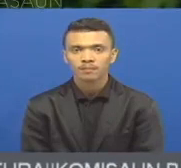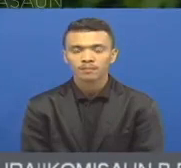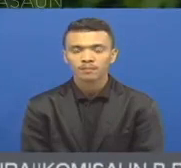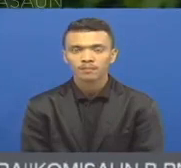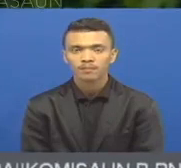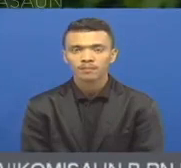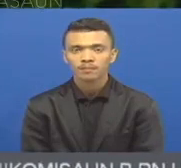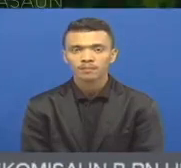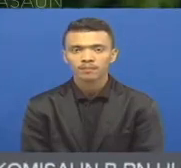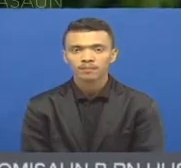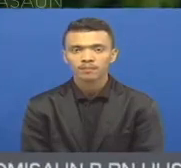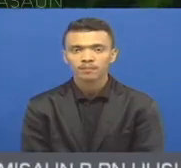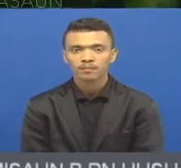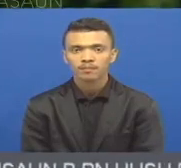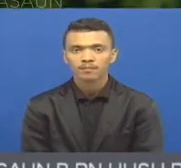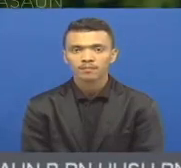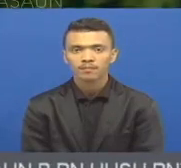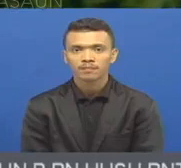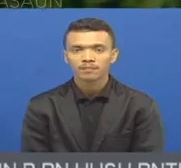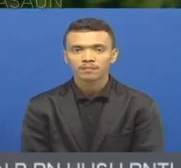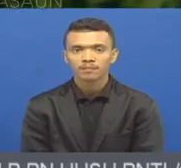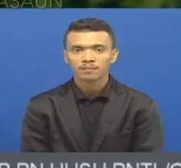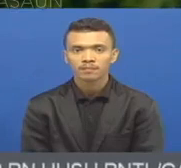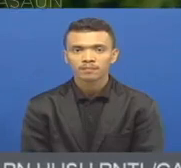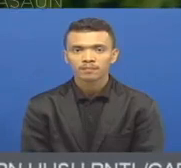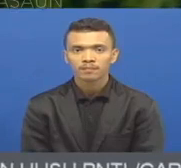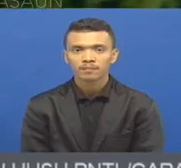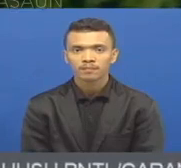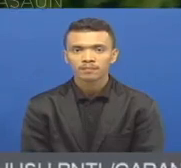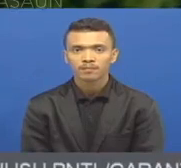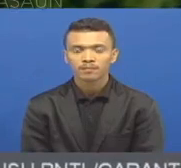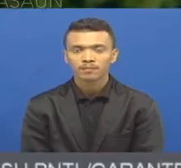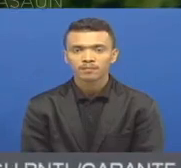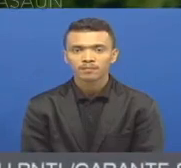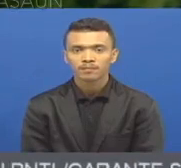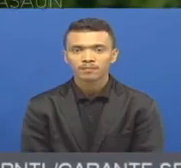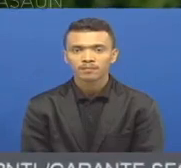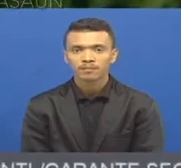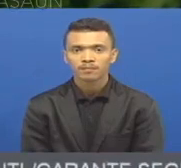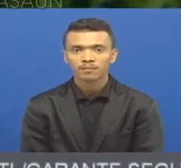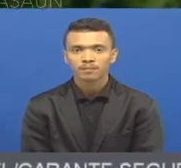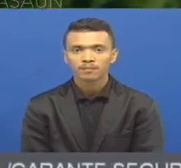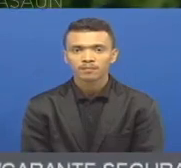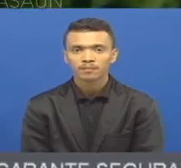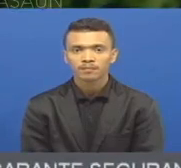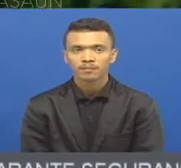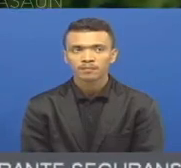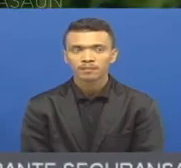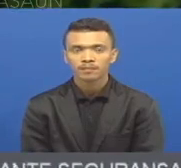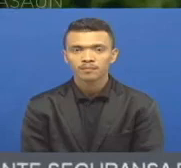devemos melhorar o desempenho dos dois países ao nível comercial e de investimento. Queremos que as empresas